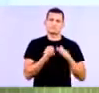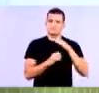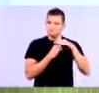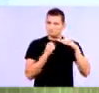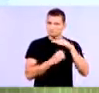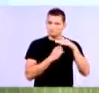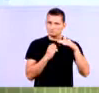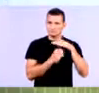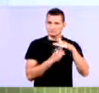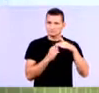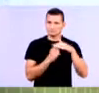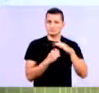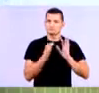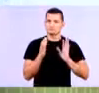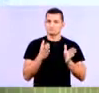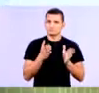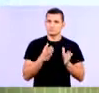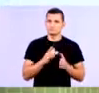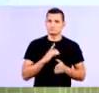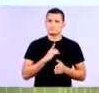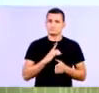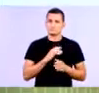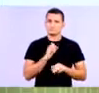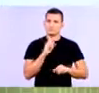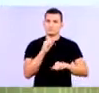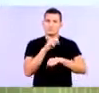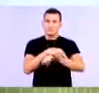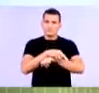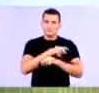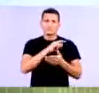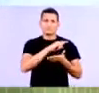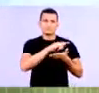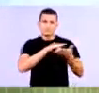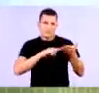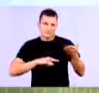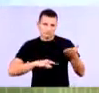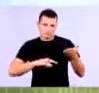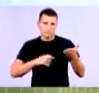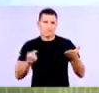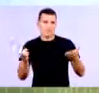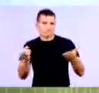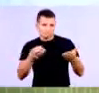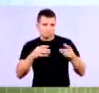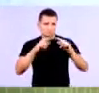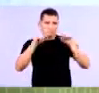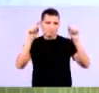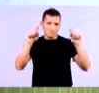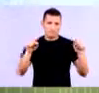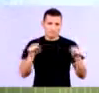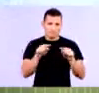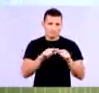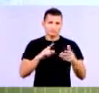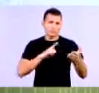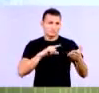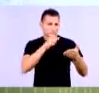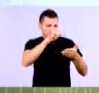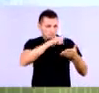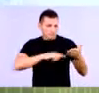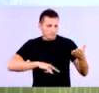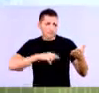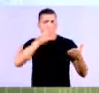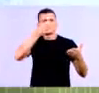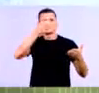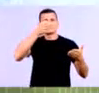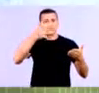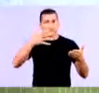funciona, então já vem no contrato, não é, de um novo funcionário, já estão entre as suas